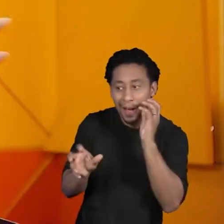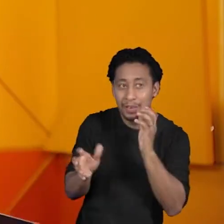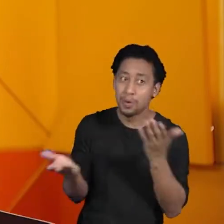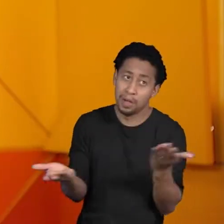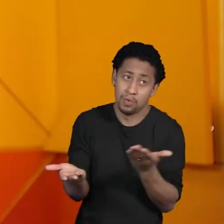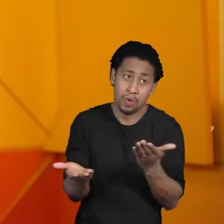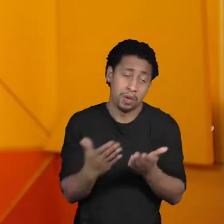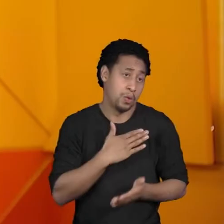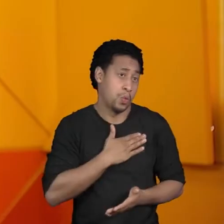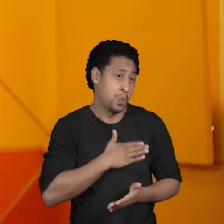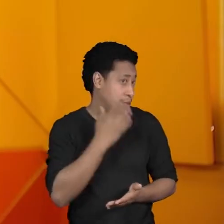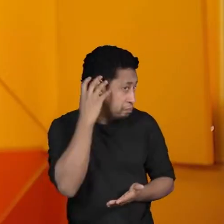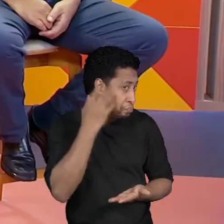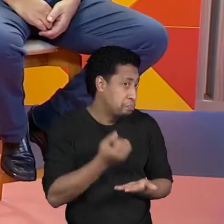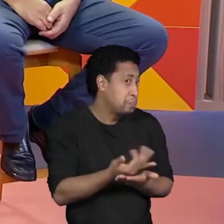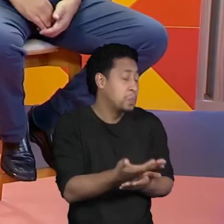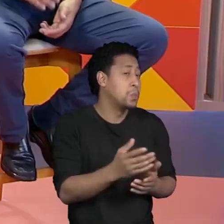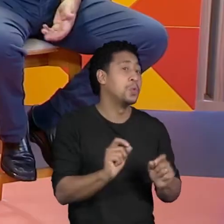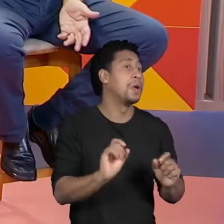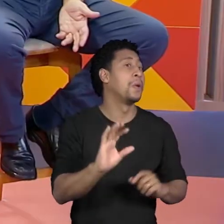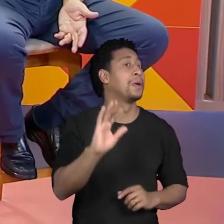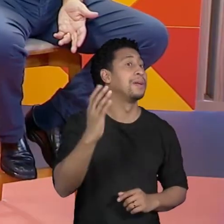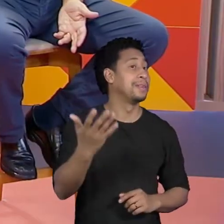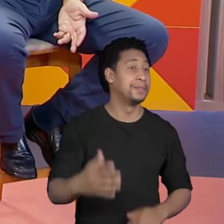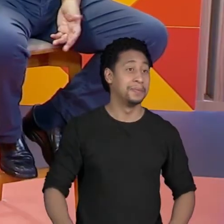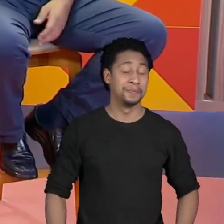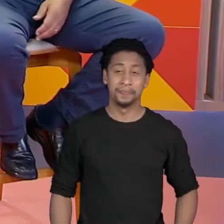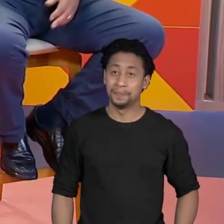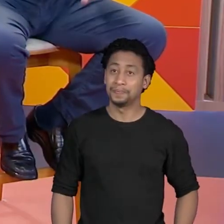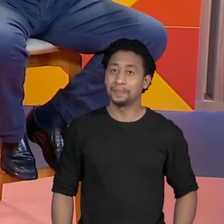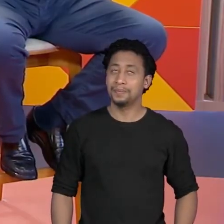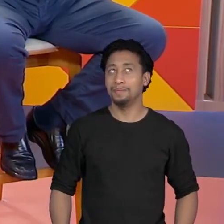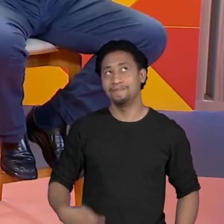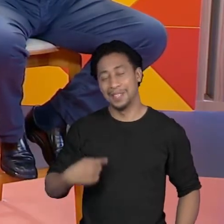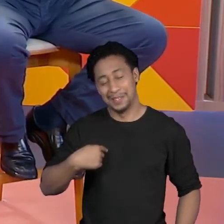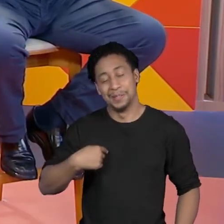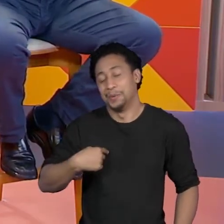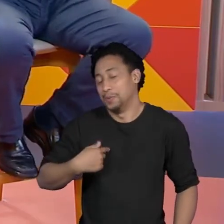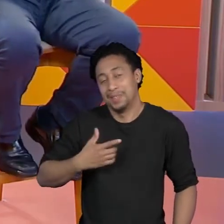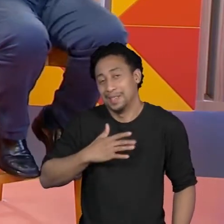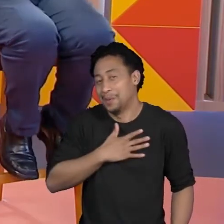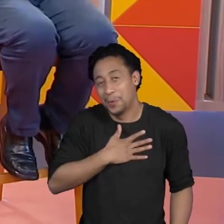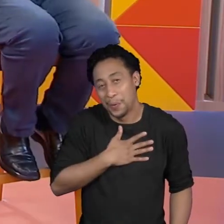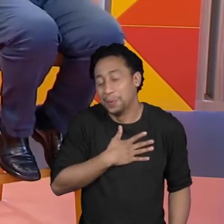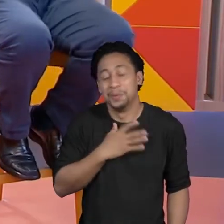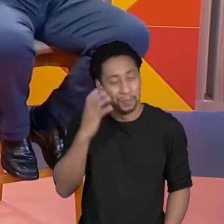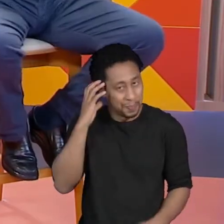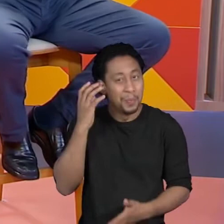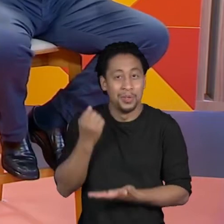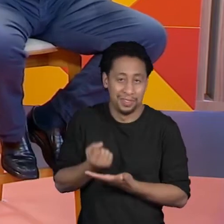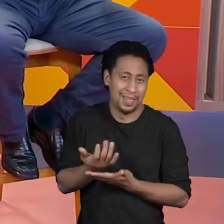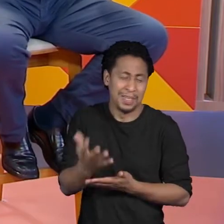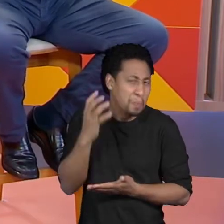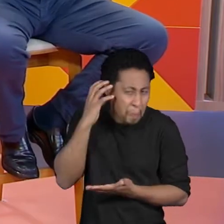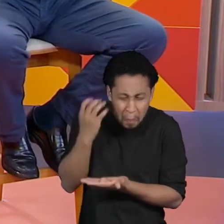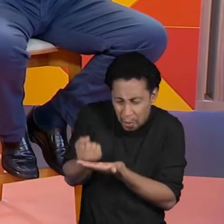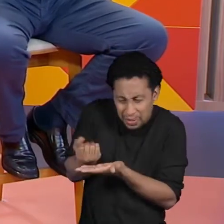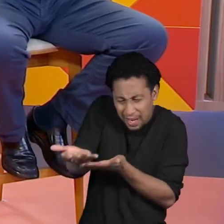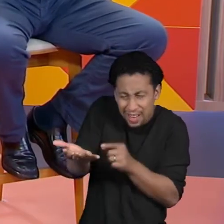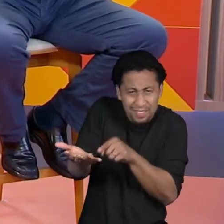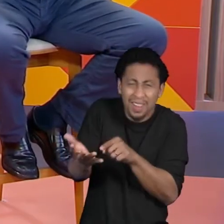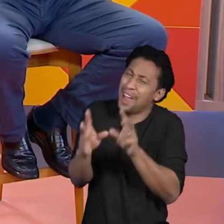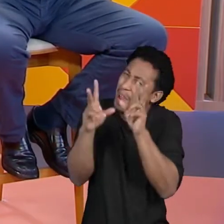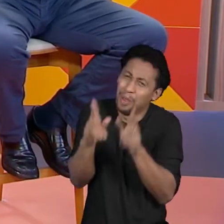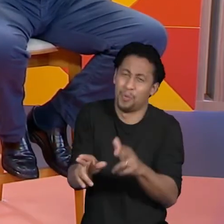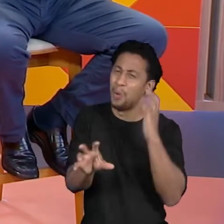muito no momento. O que a gente pode pensar desse futuro também do podcast? O podcast é algo que veio para ficar, veio para substituir esse tempo